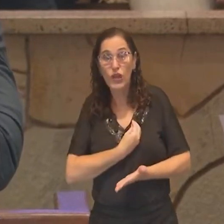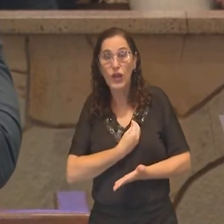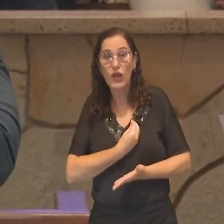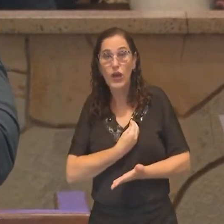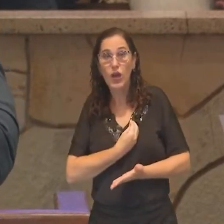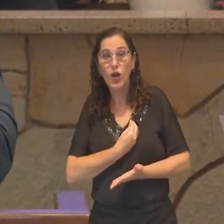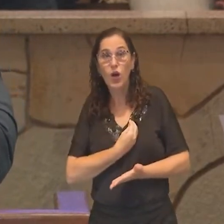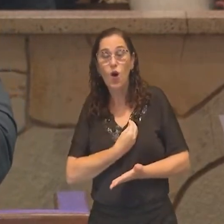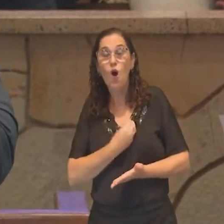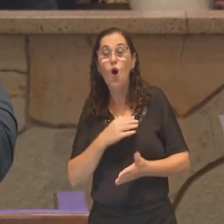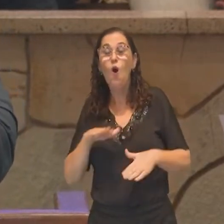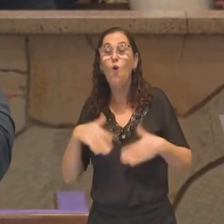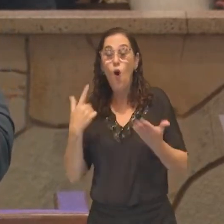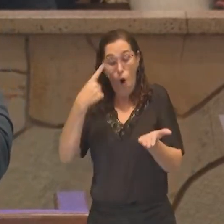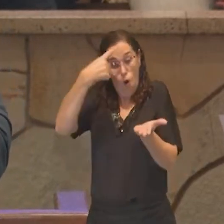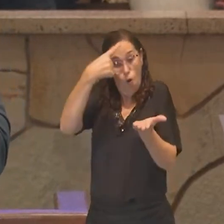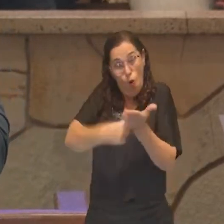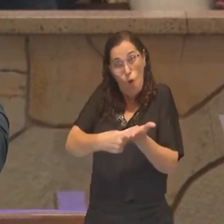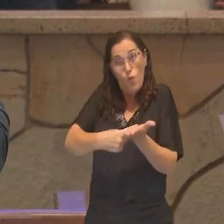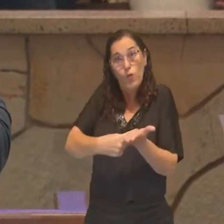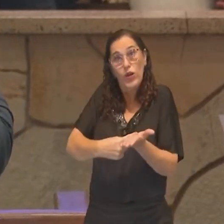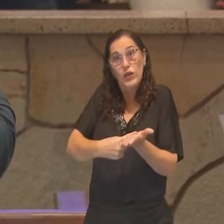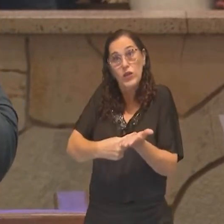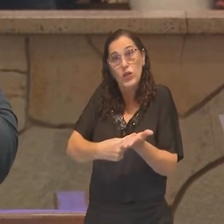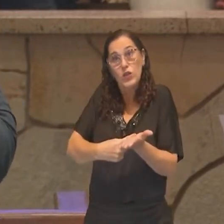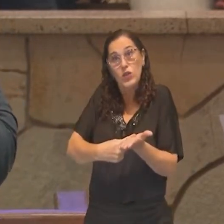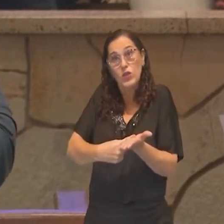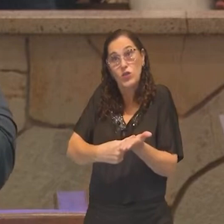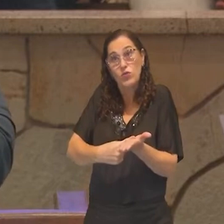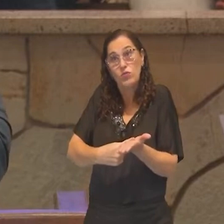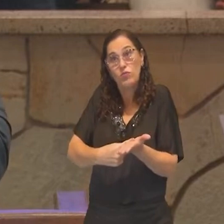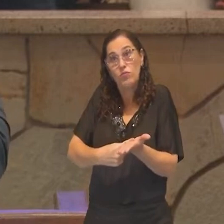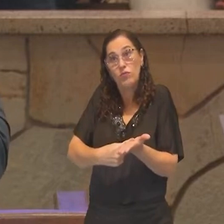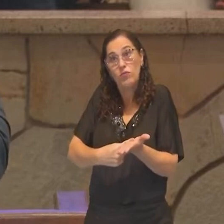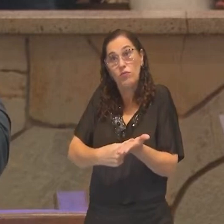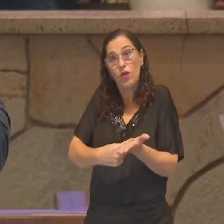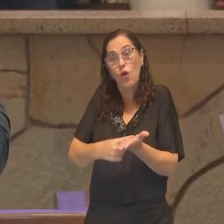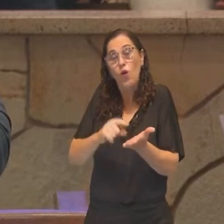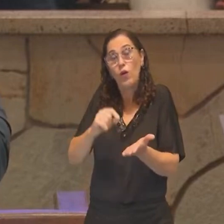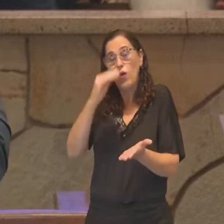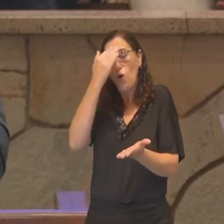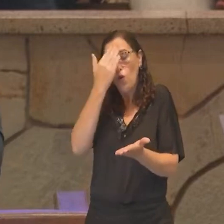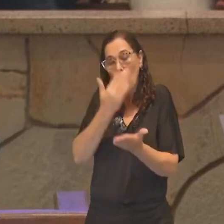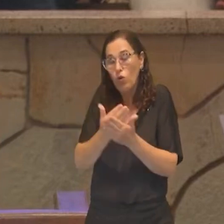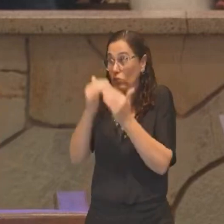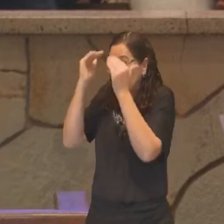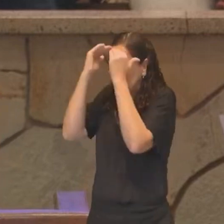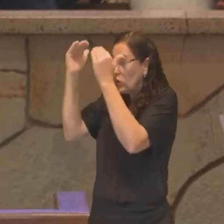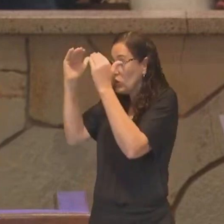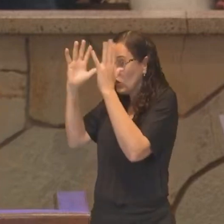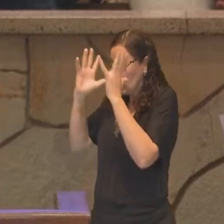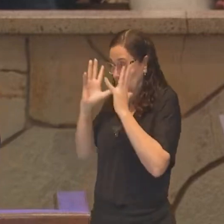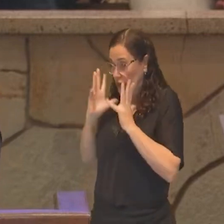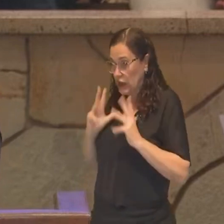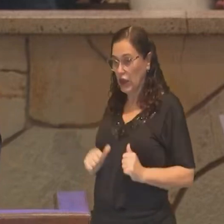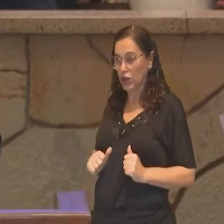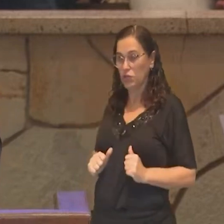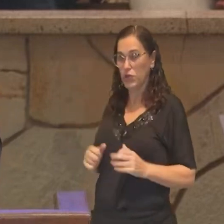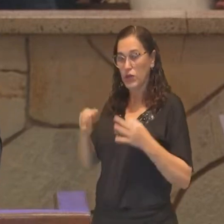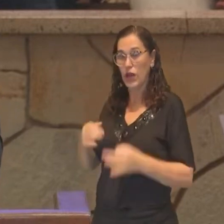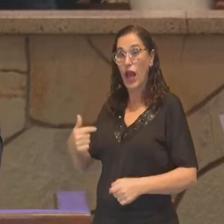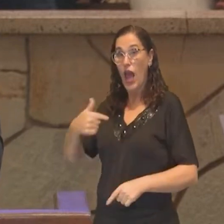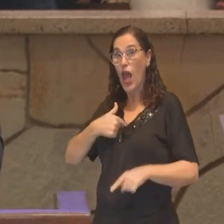Qual é o compromisso, qual é o grau de confiança, de temor, de santidade que